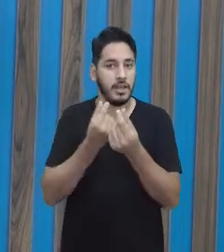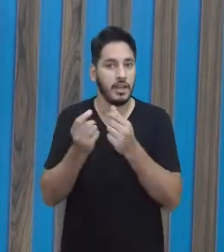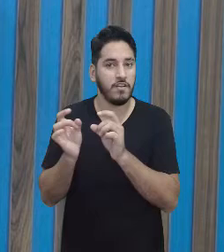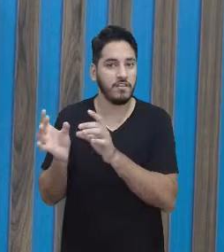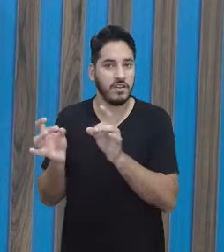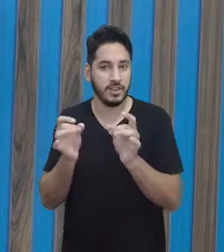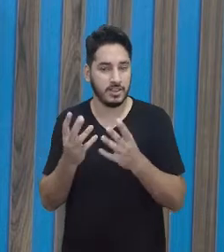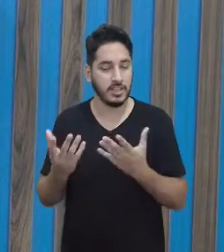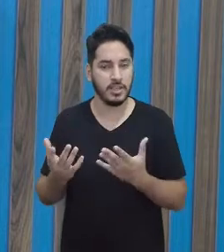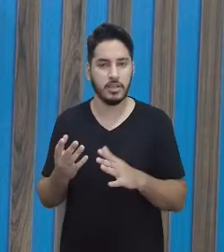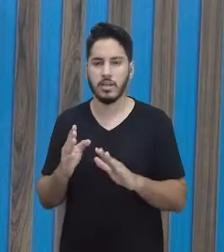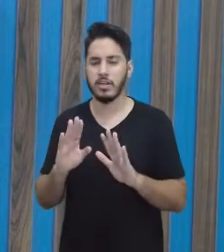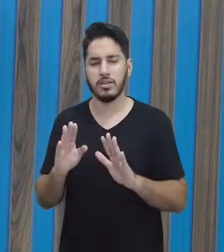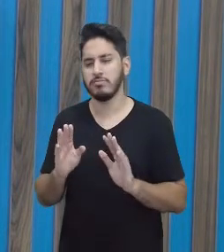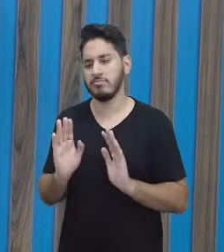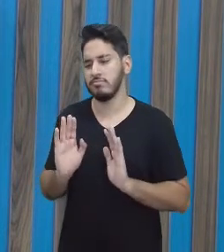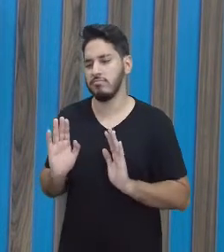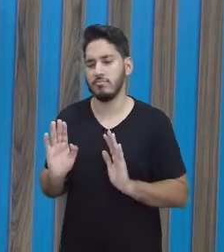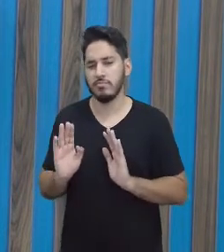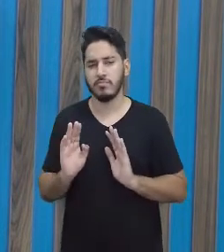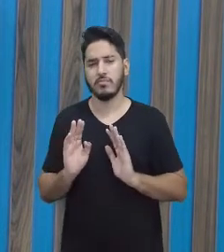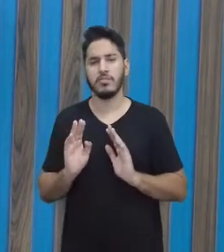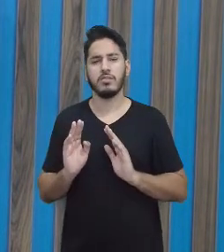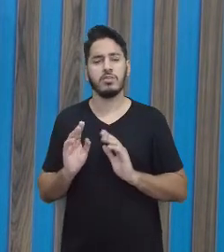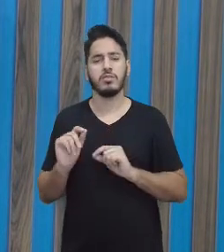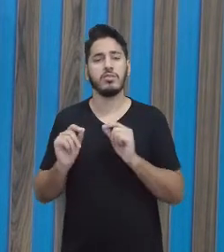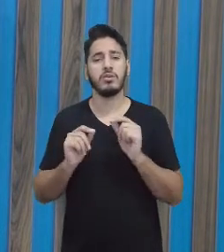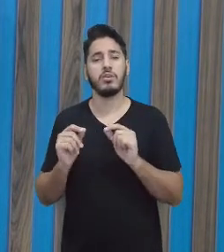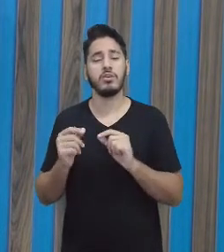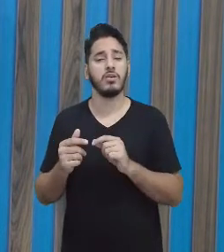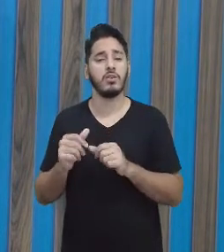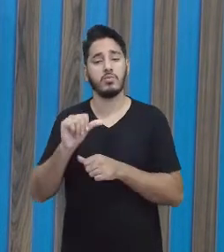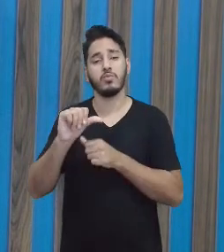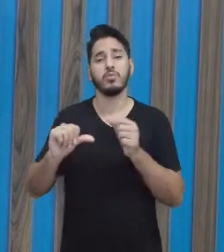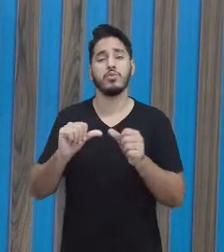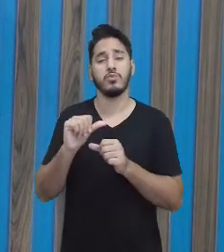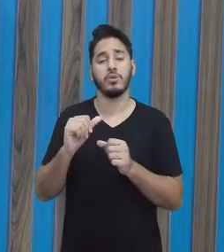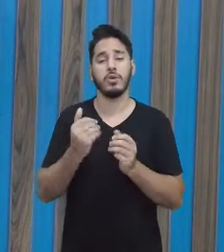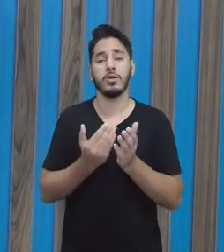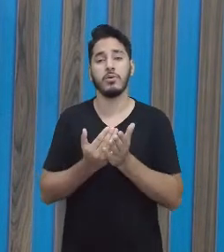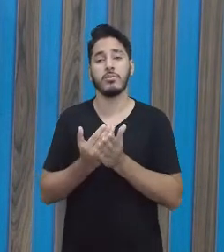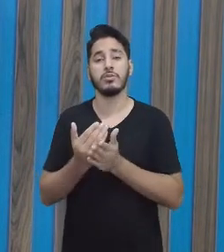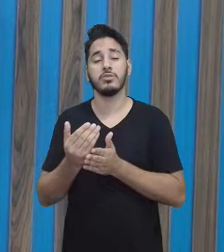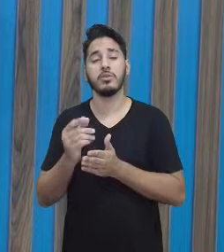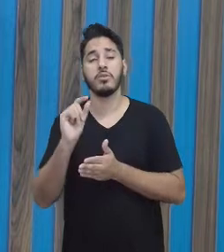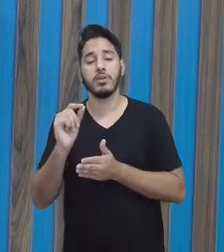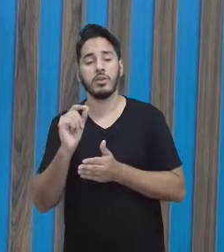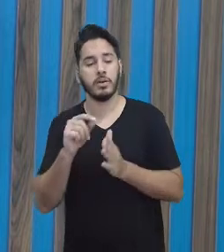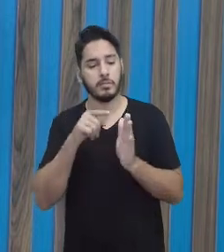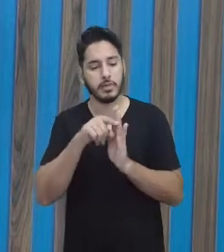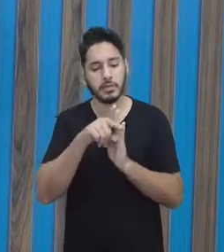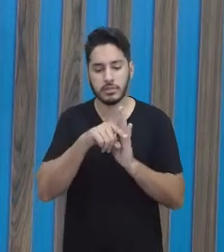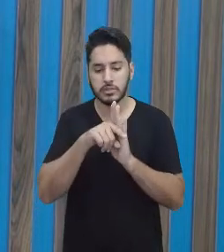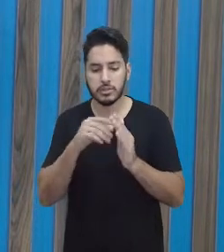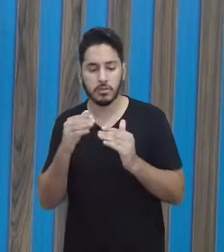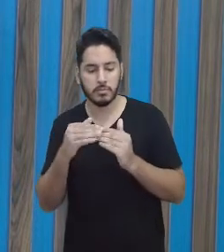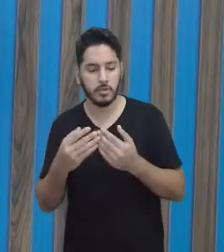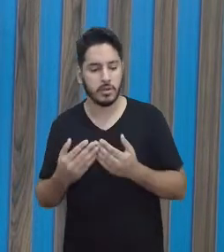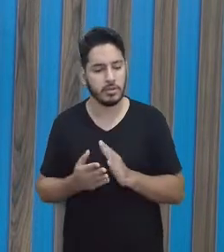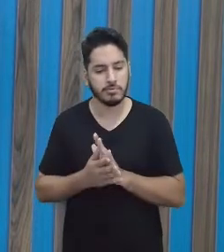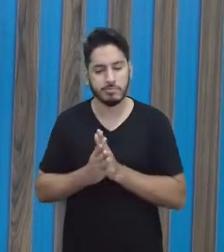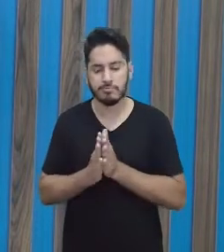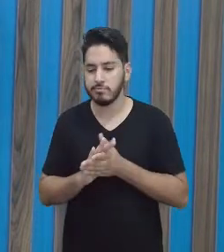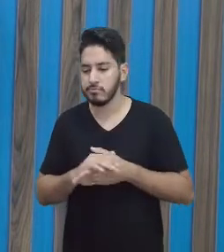né, mais dinheiro, ele, pelo contrário, ele fez o processo inverso. Ele começou a pesquisar mais de todo